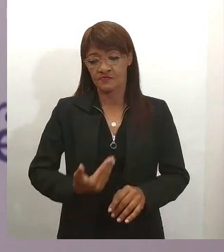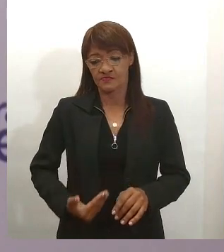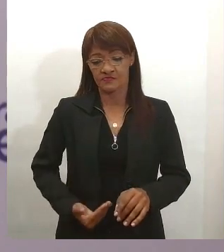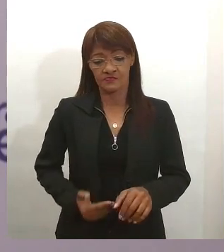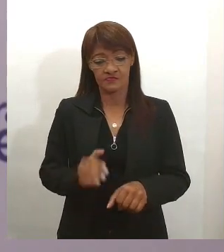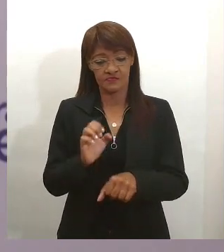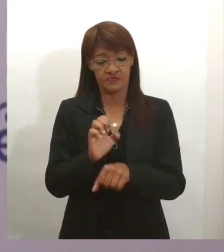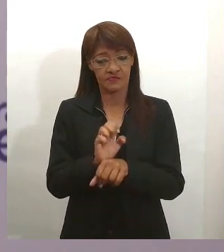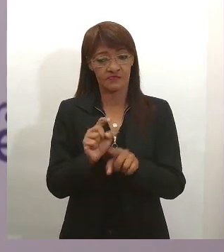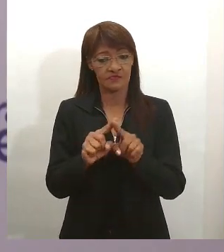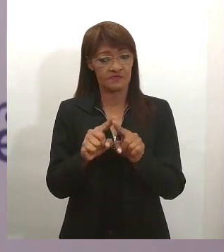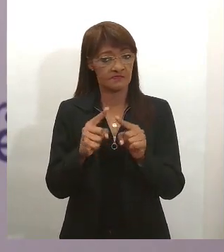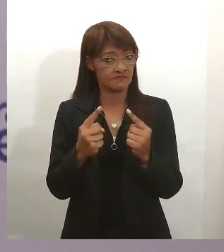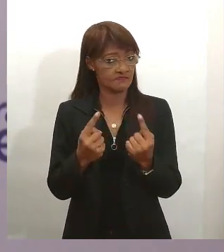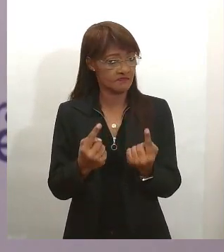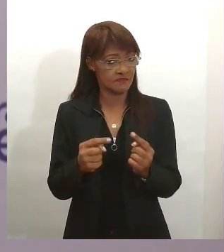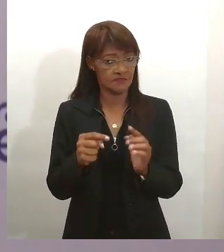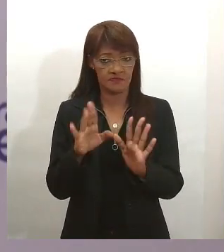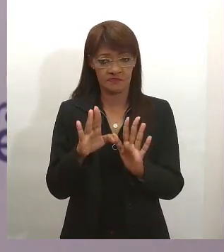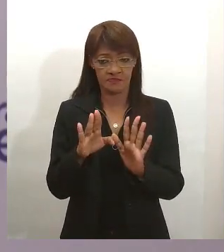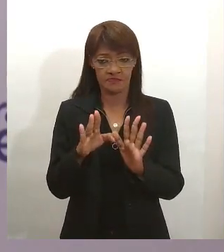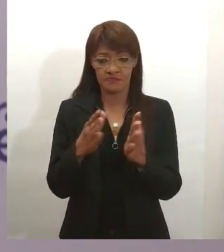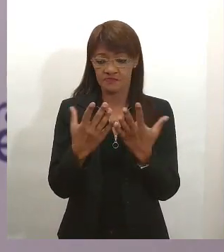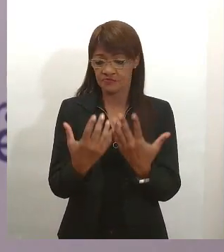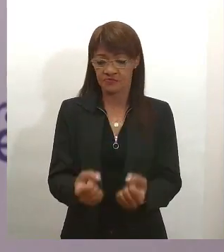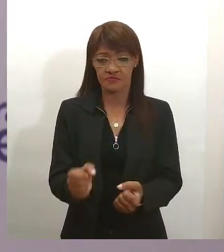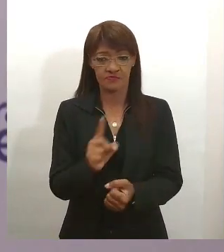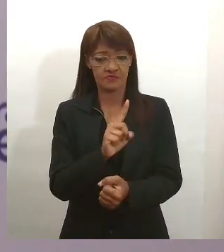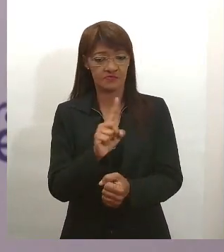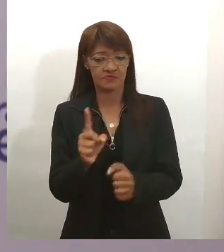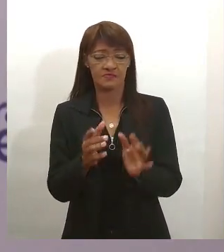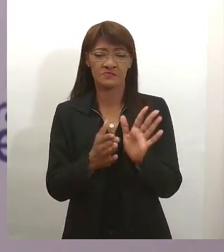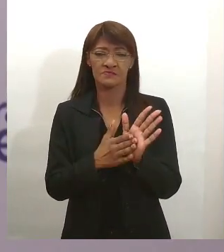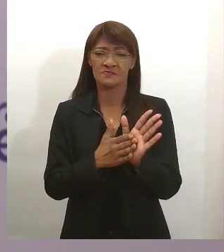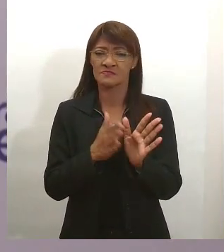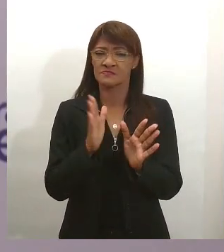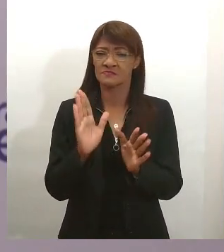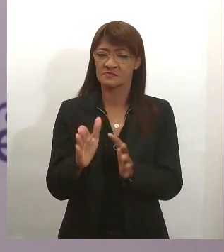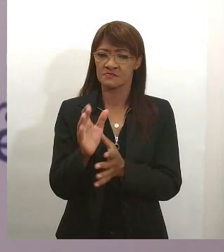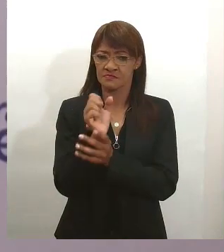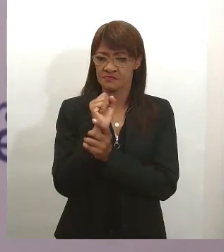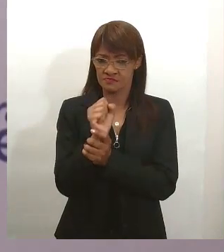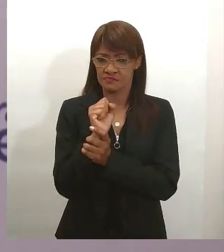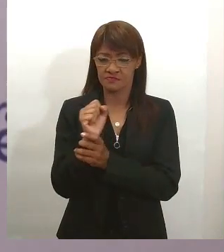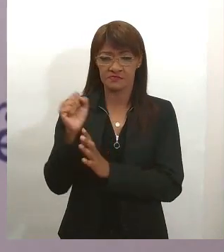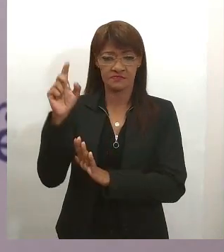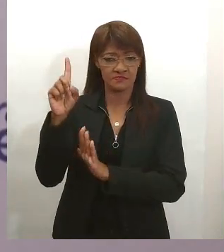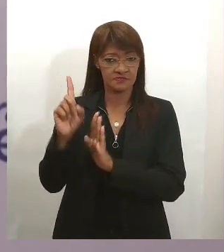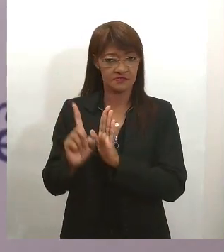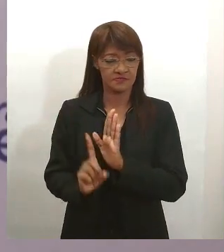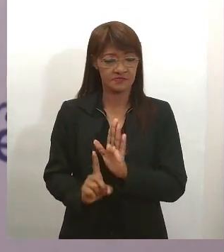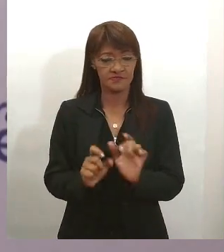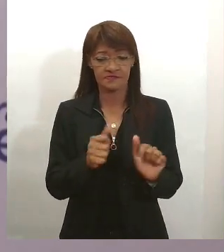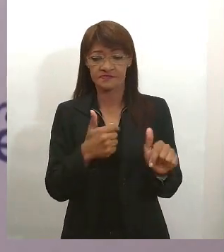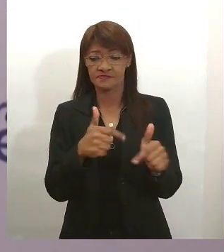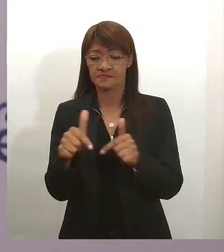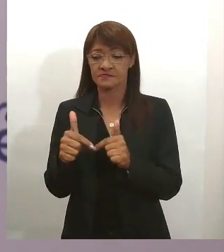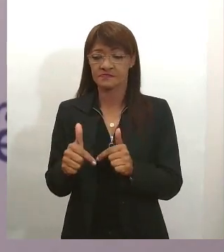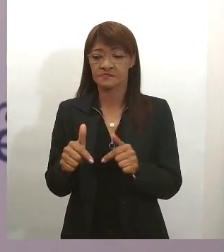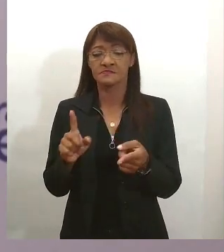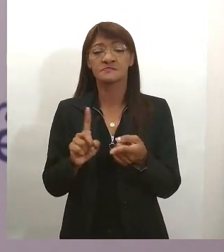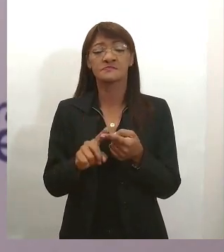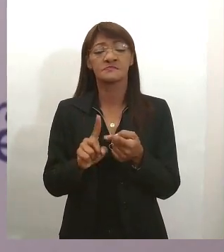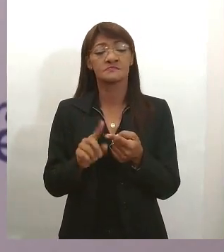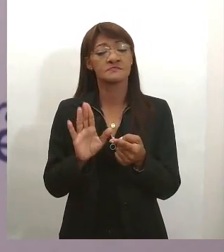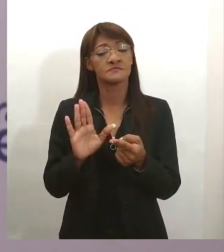proposta referente à garantia, né, dos direitos trabalhistas e do emprego, né, dos servidores diretores da Fundação